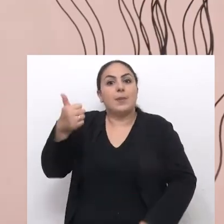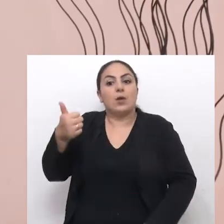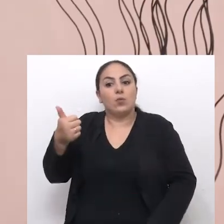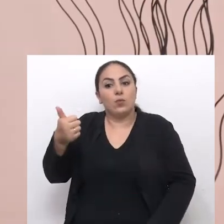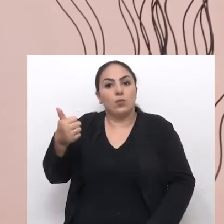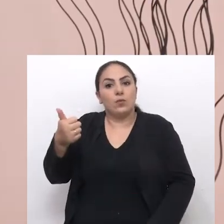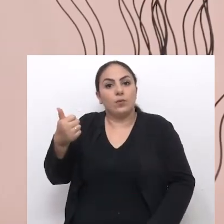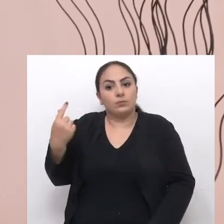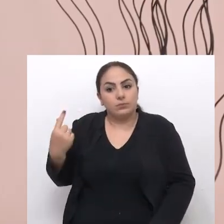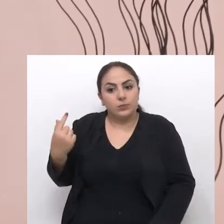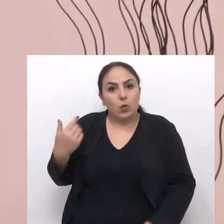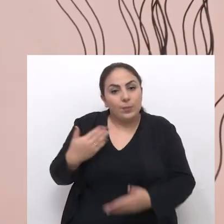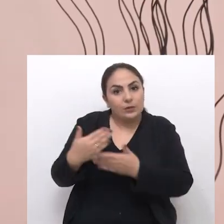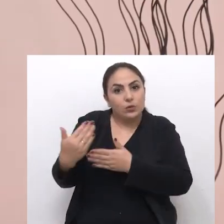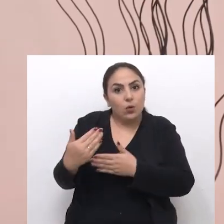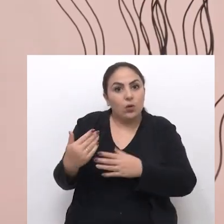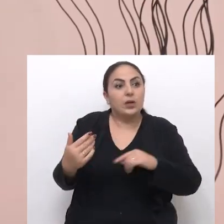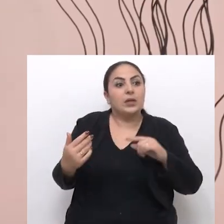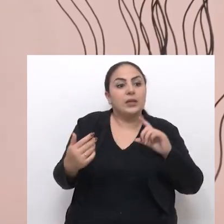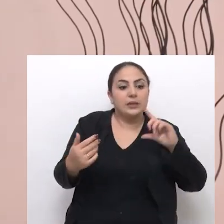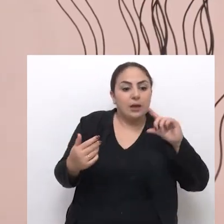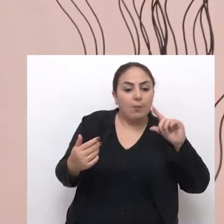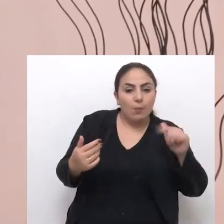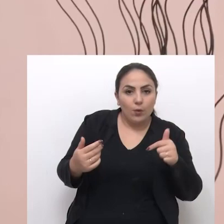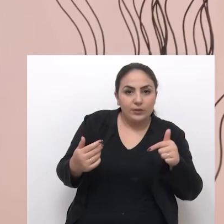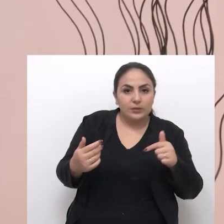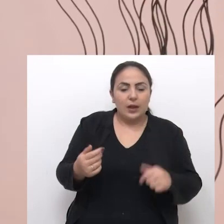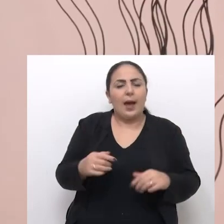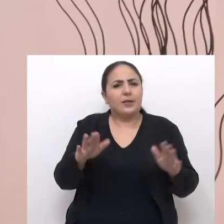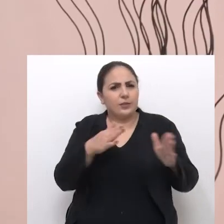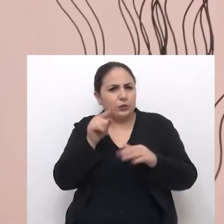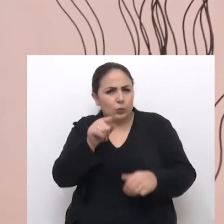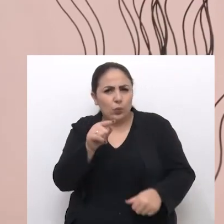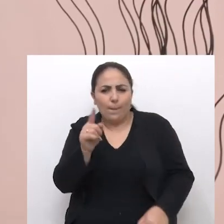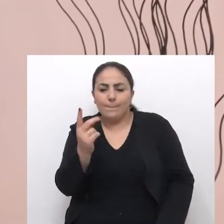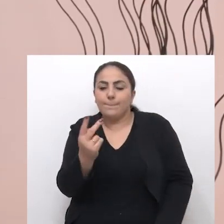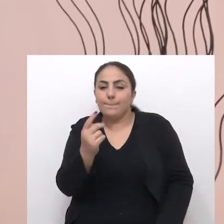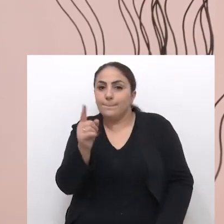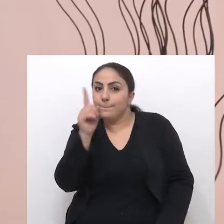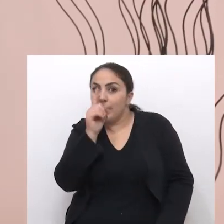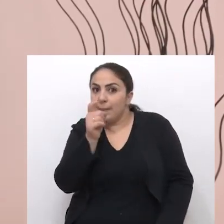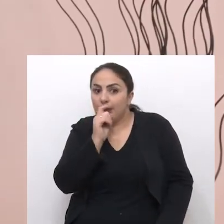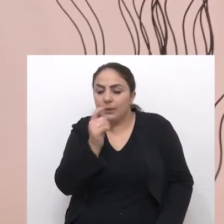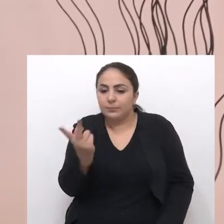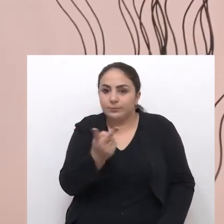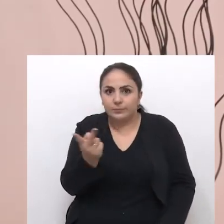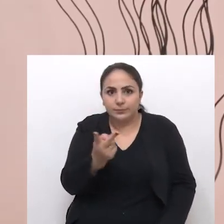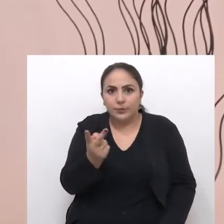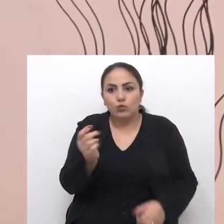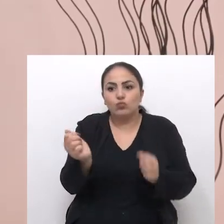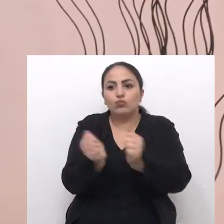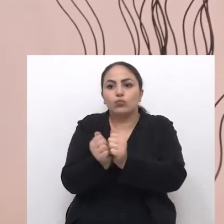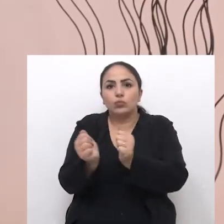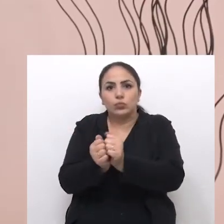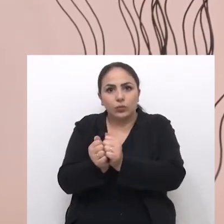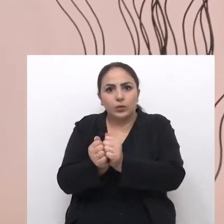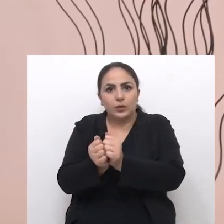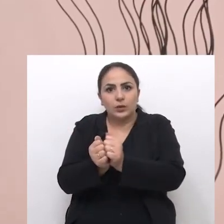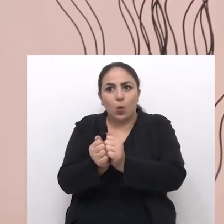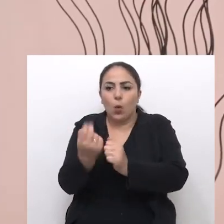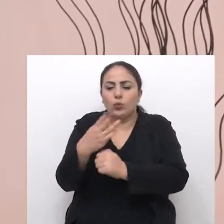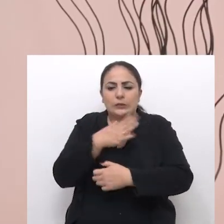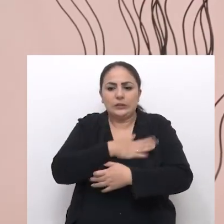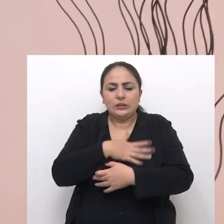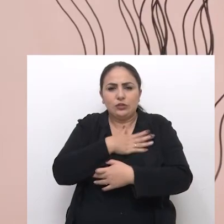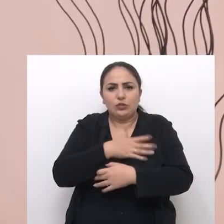e quem veio depois. Quantas vezes você esteve no meio do seu pai e da sua mãe? Ou se sentiu pai e mãe dos seus pais?